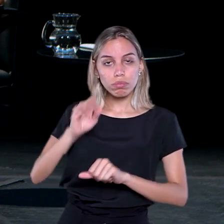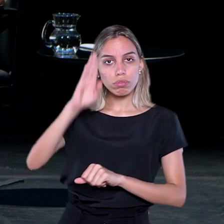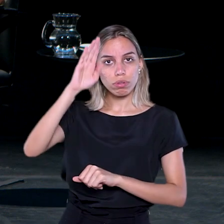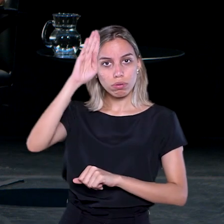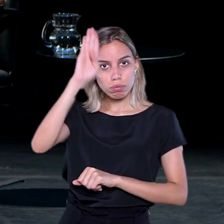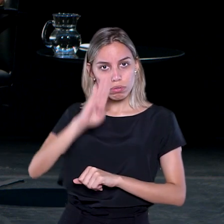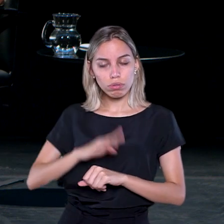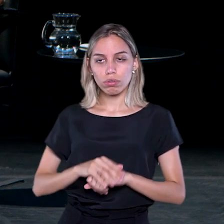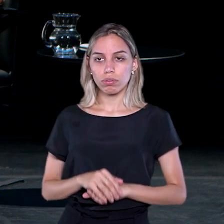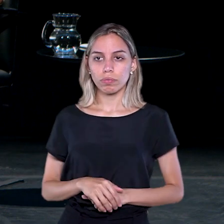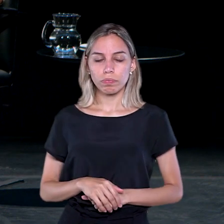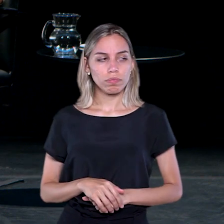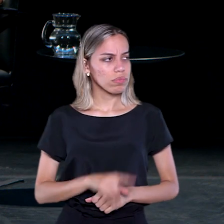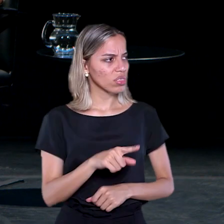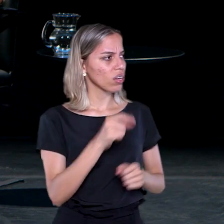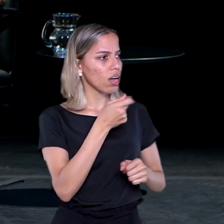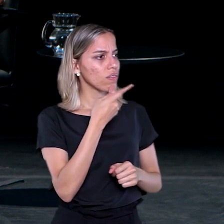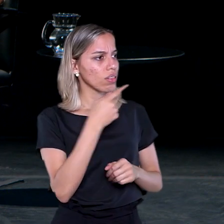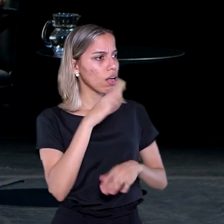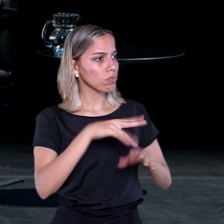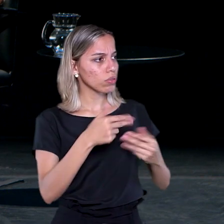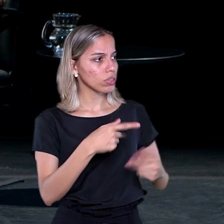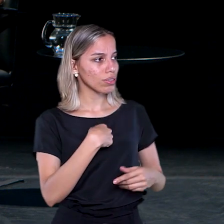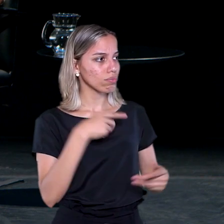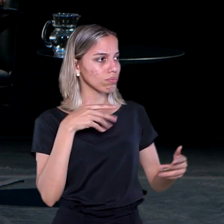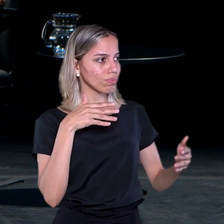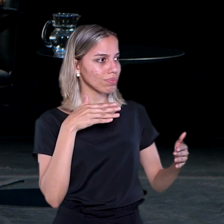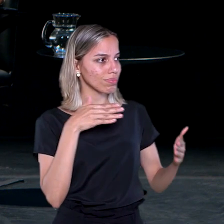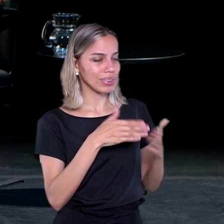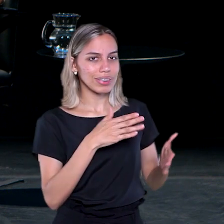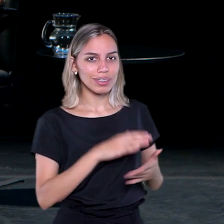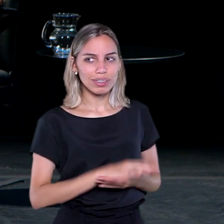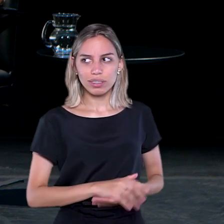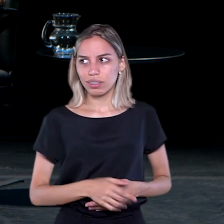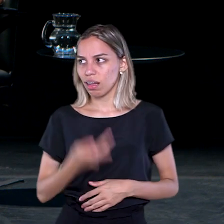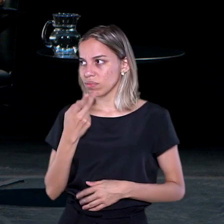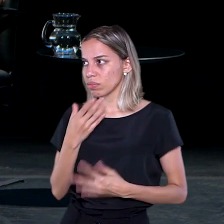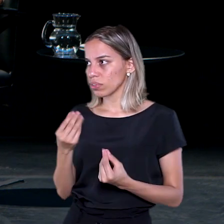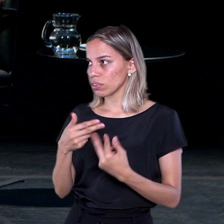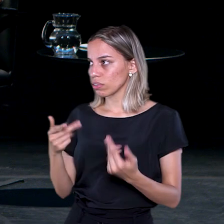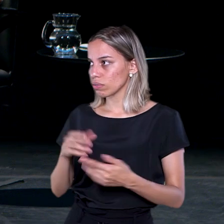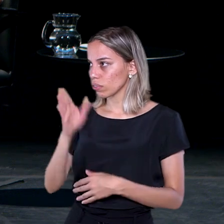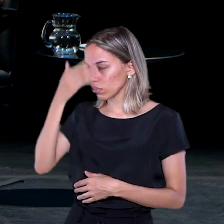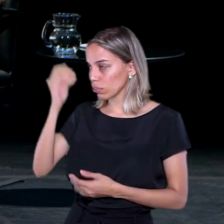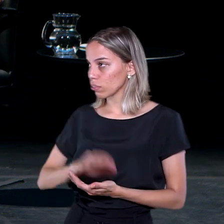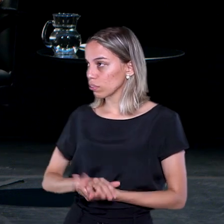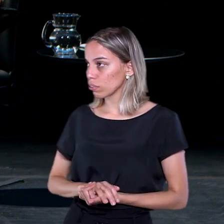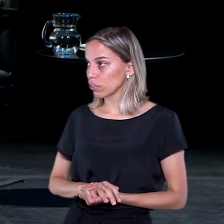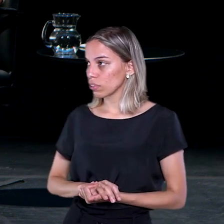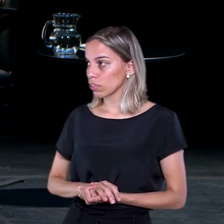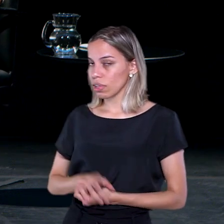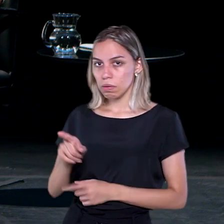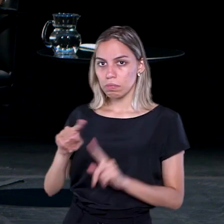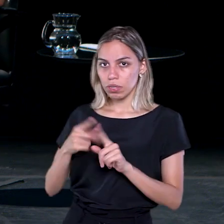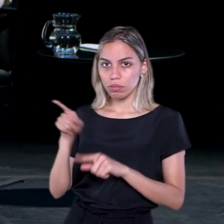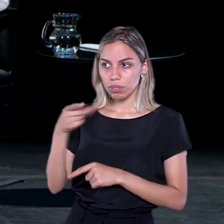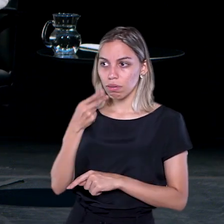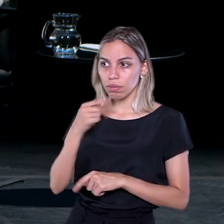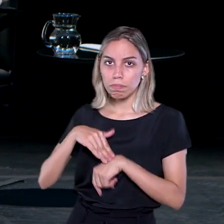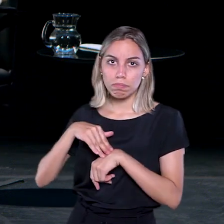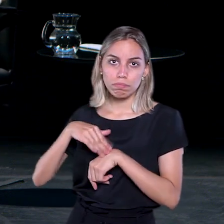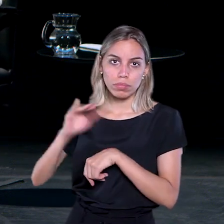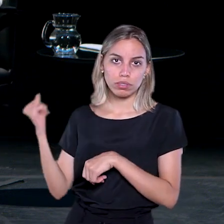é igualdade, do que é liberdade nesse país, uma visão produzida por homens brancos que se autoprotegem o tempo inteiro, historicamente. É